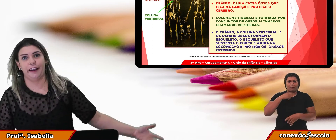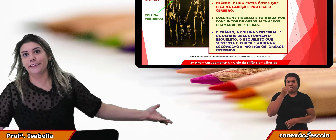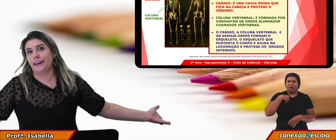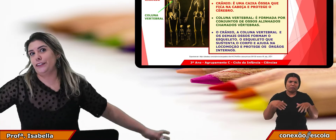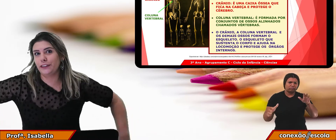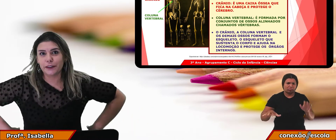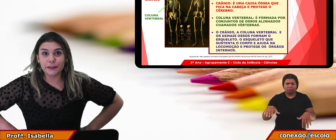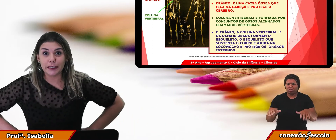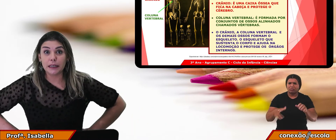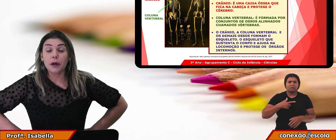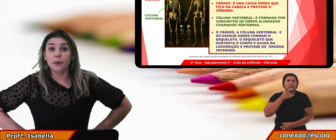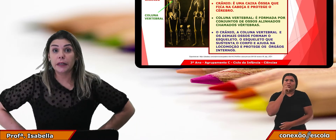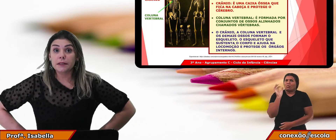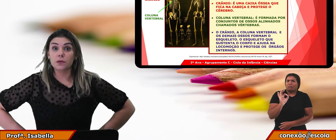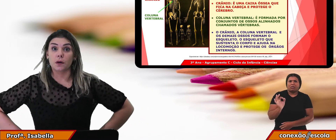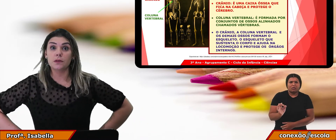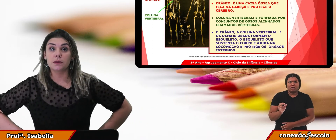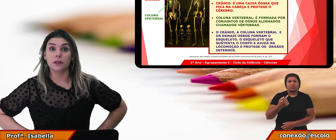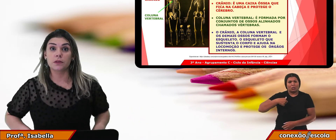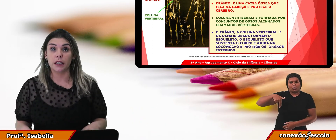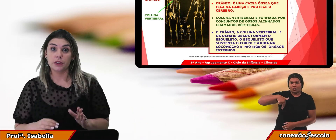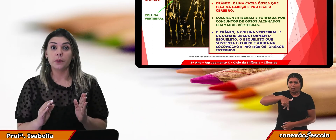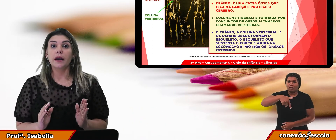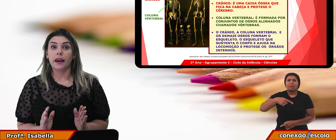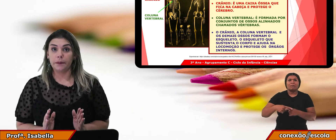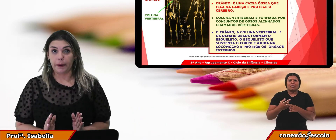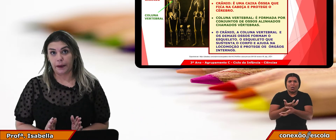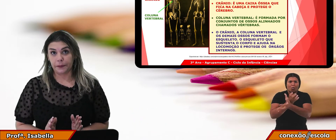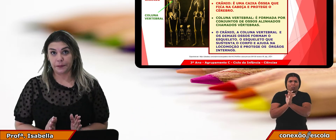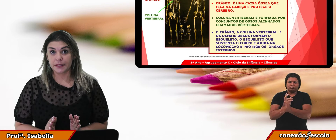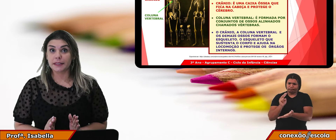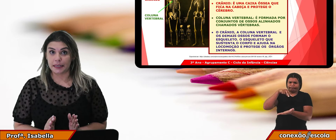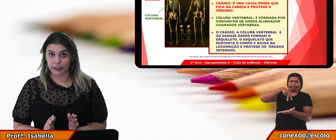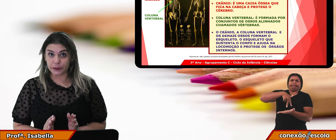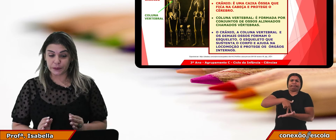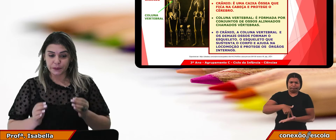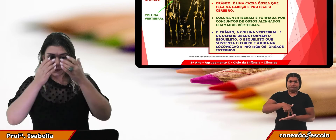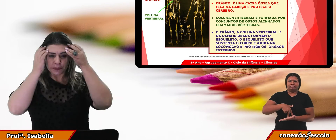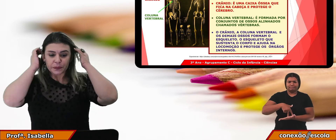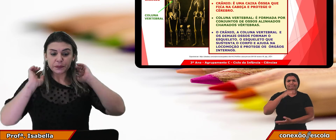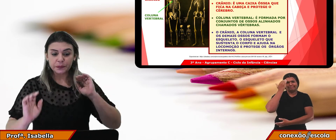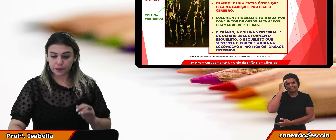ó, nem andar a gente ia conseguir, porque são os ossos que nos deixam em pé, certo?